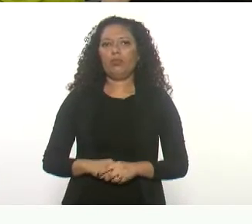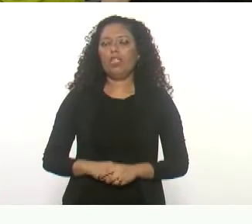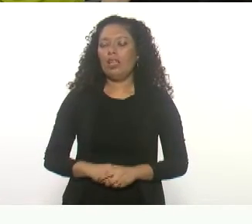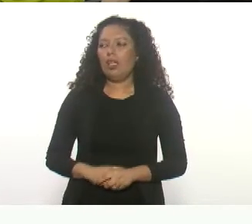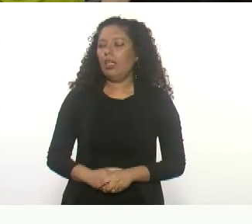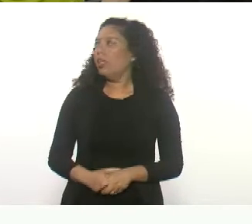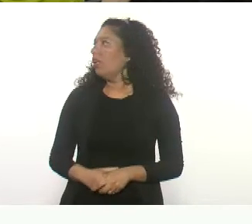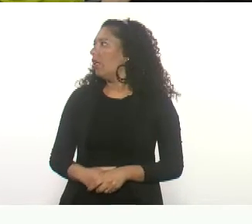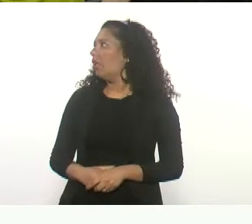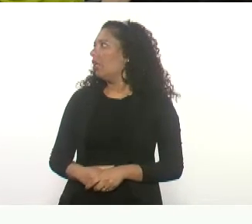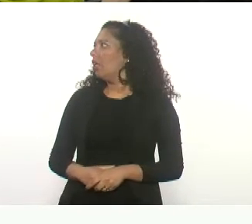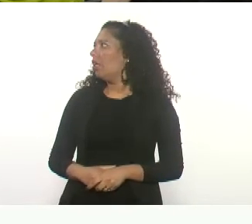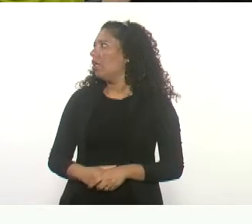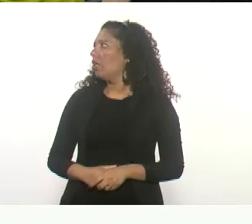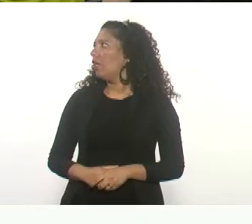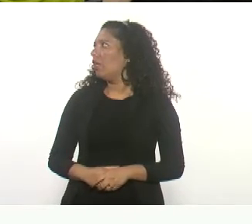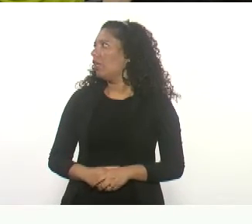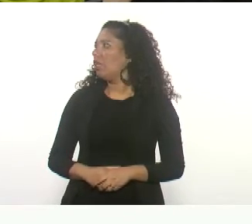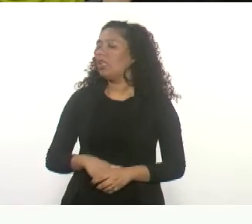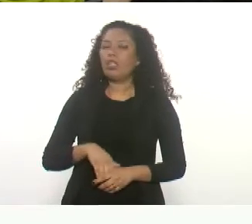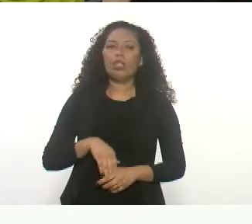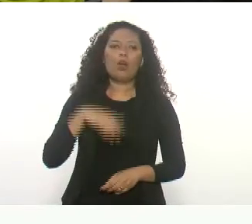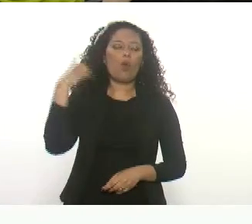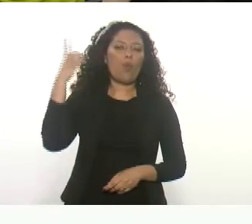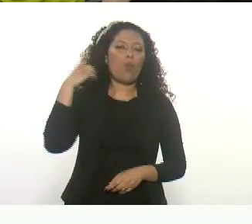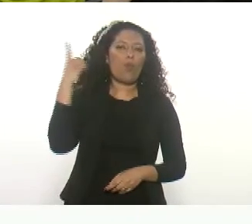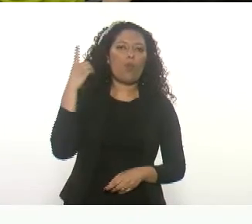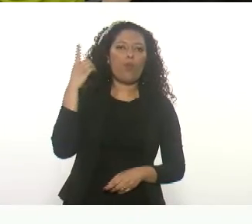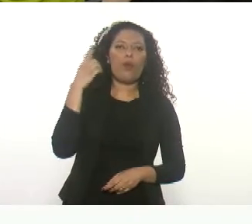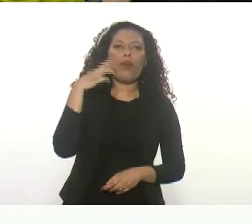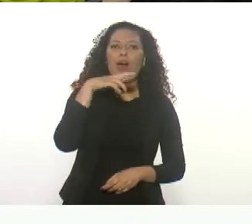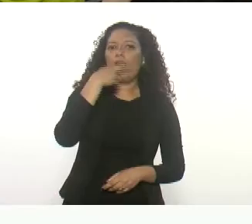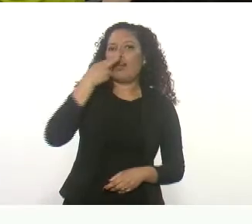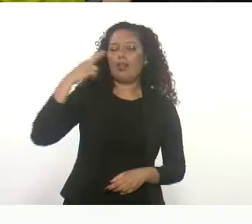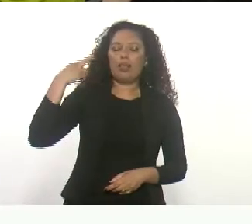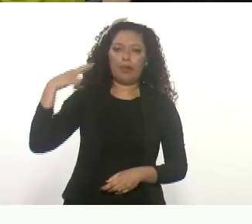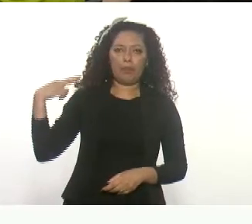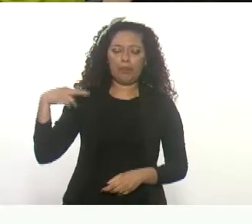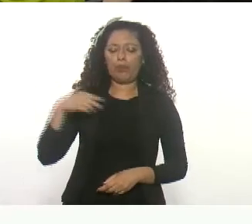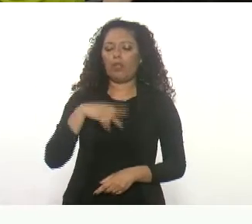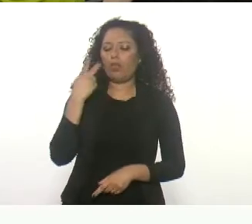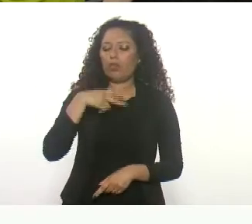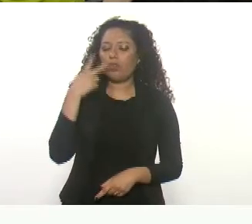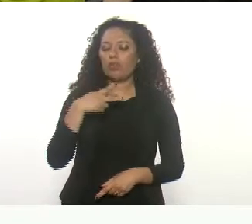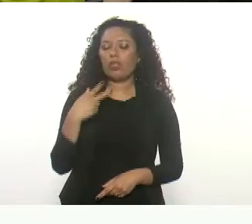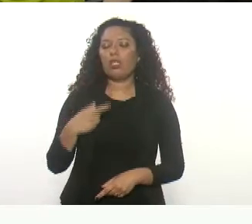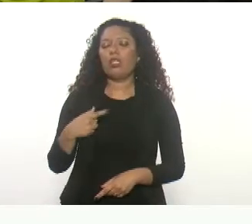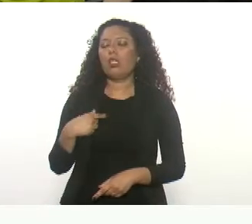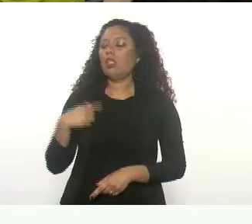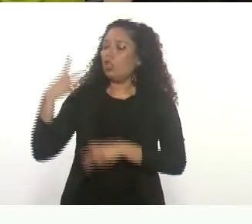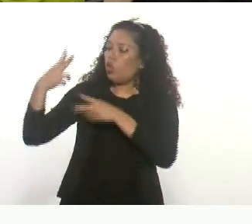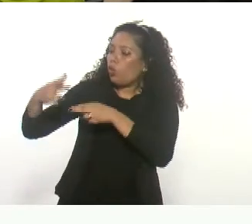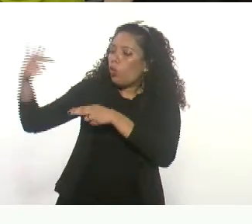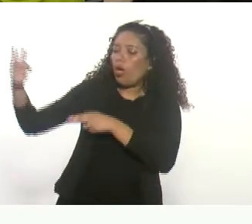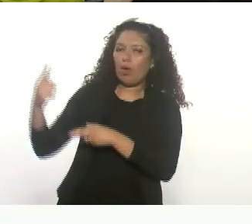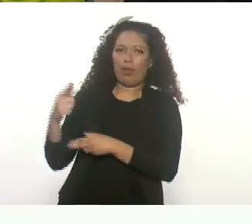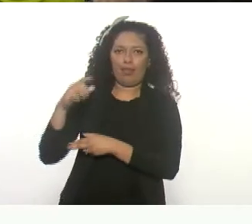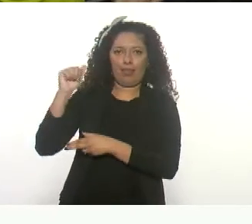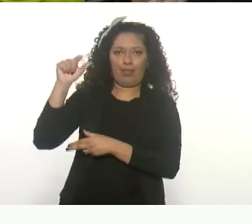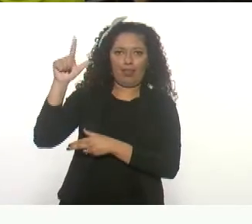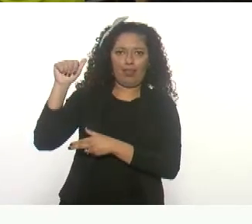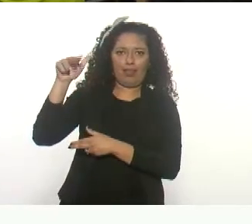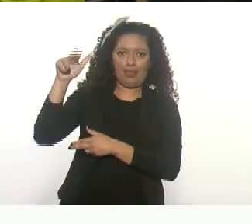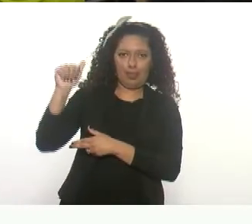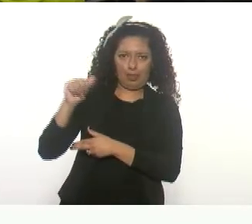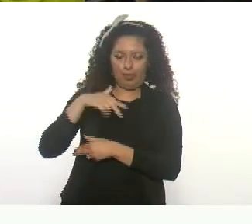Vai lá, deputada Renan Ferreirinha. Eu vou falar rapidinho que eu tenho que ir. A fala da Lana me contempla muito. Acho que na forma como